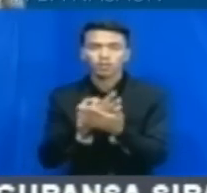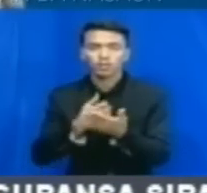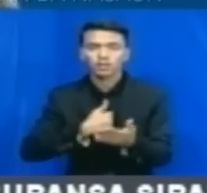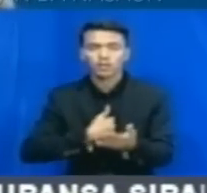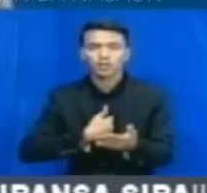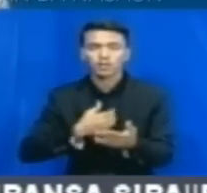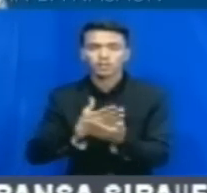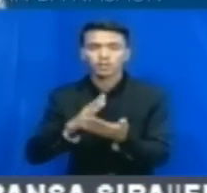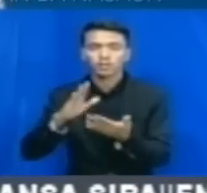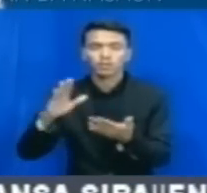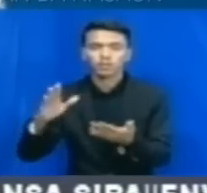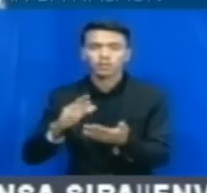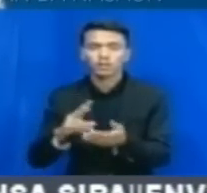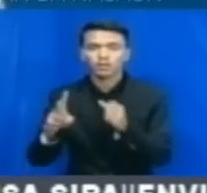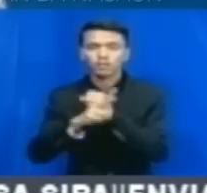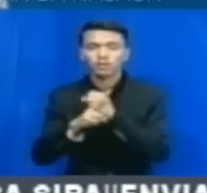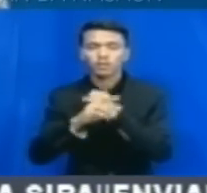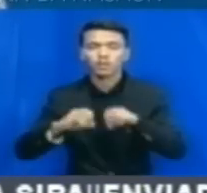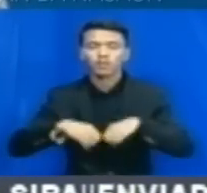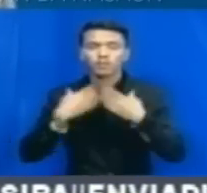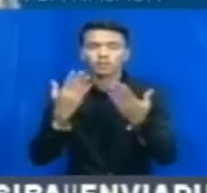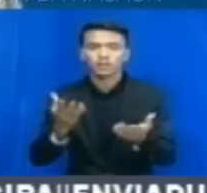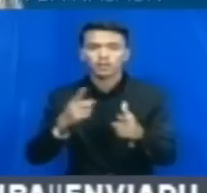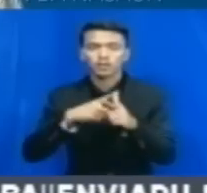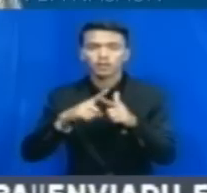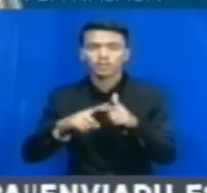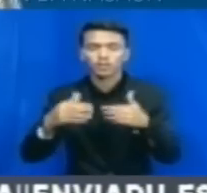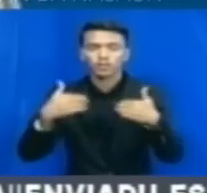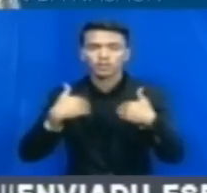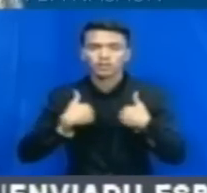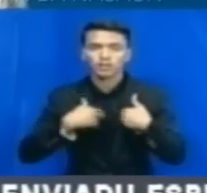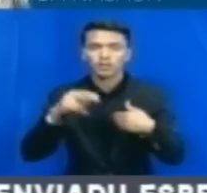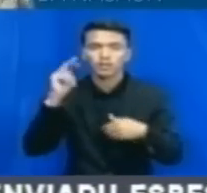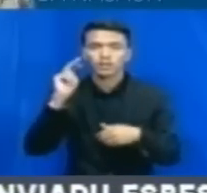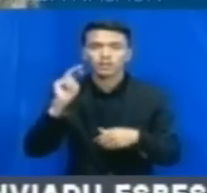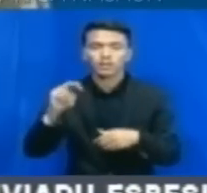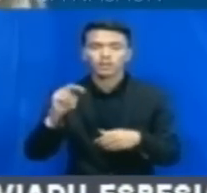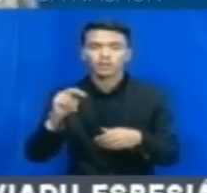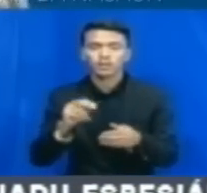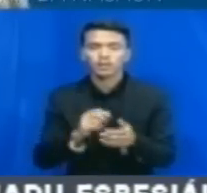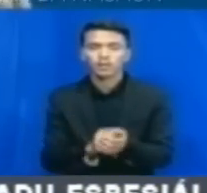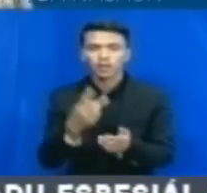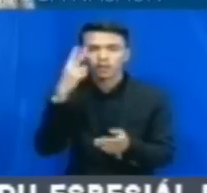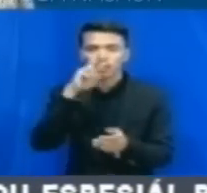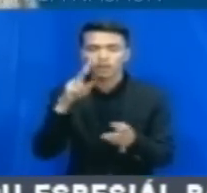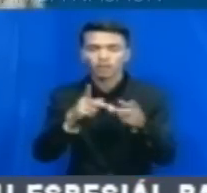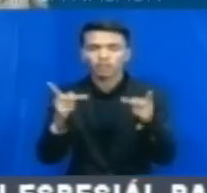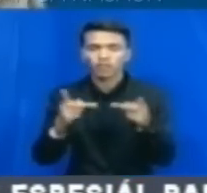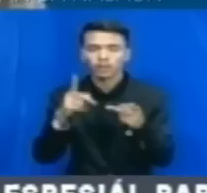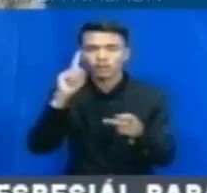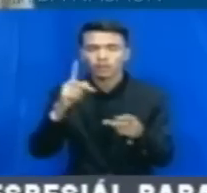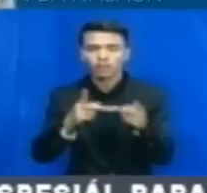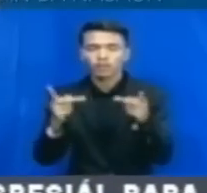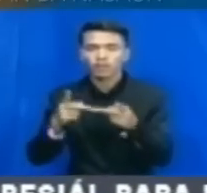vítima, ni vítima un sa. Depois ni los descobre te fatinida. Husi fatinida